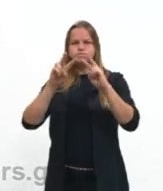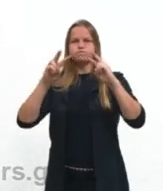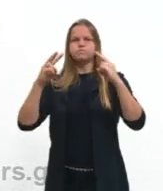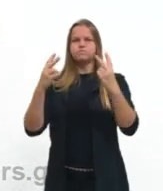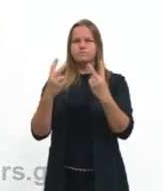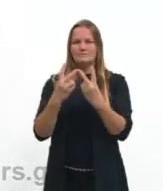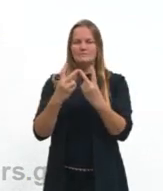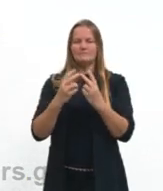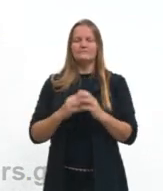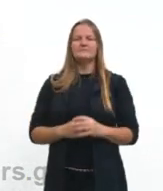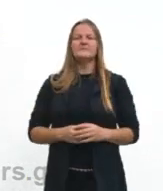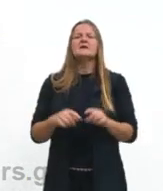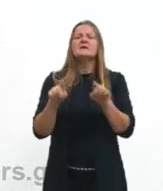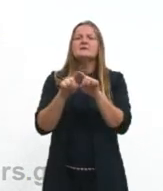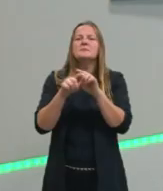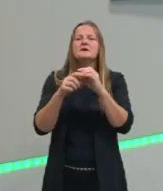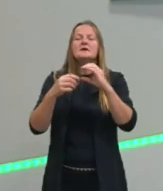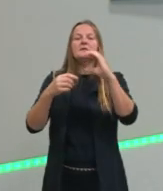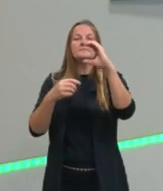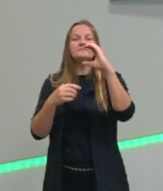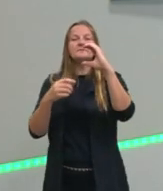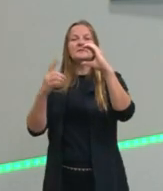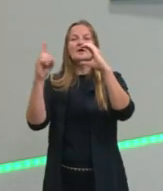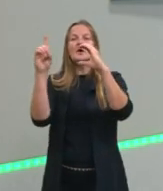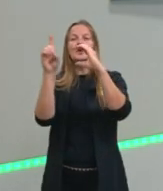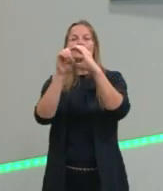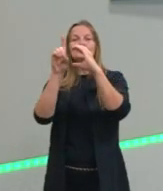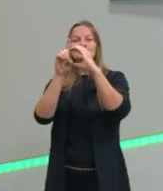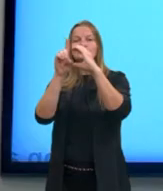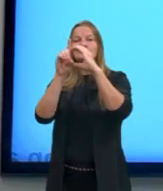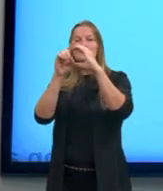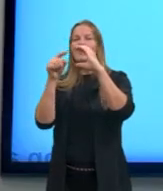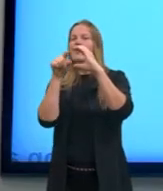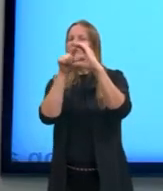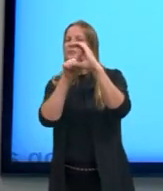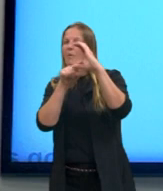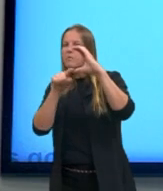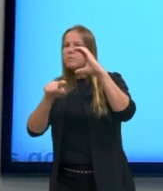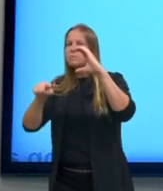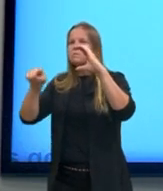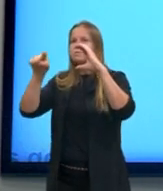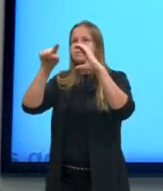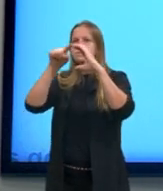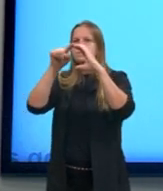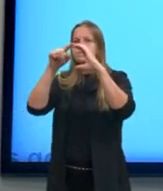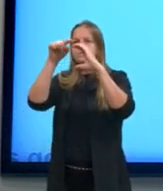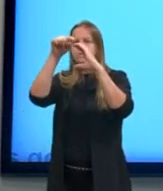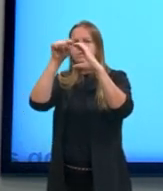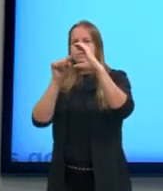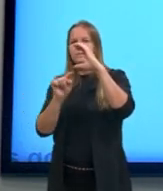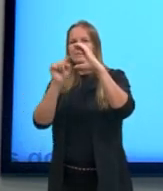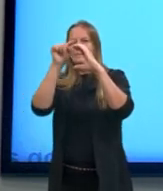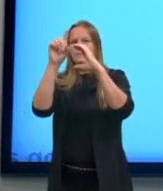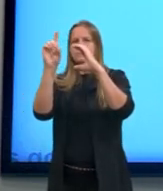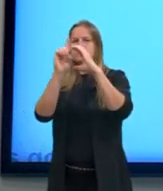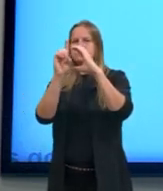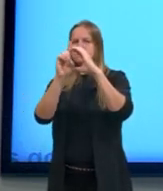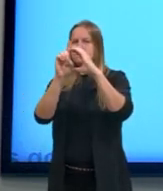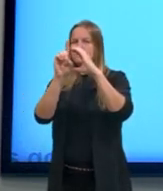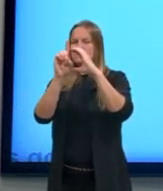a gente pode medir o diâmetro né dessa bola e vem daqui até aqui né uma linha que atravessa